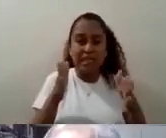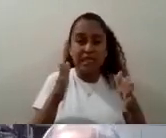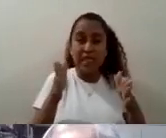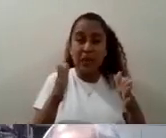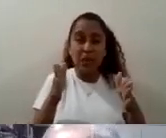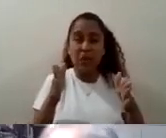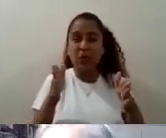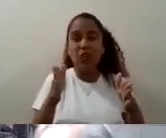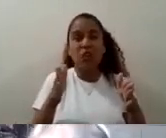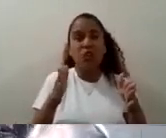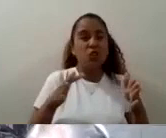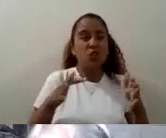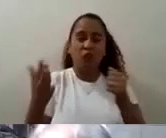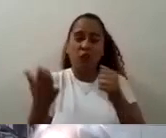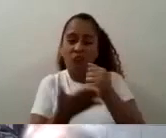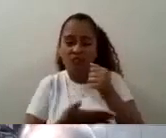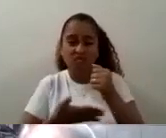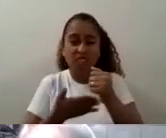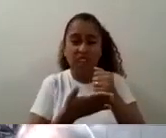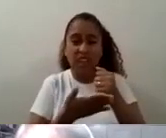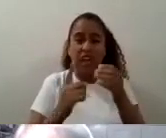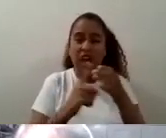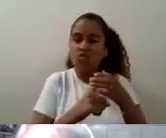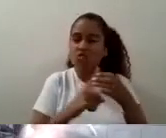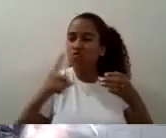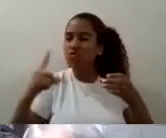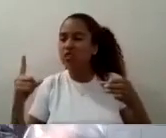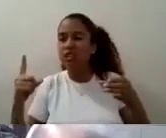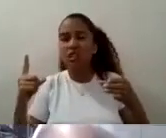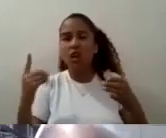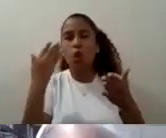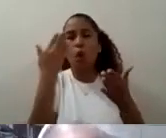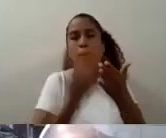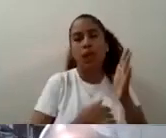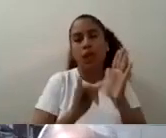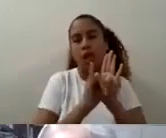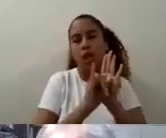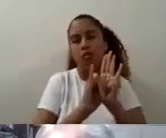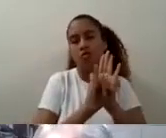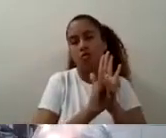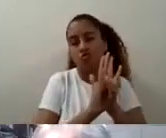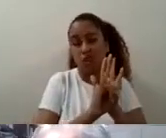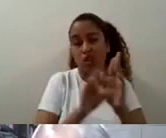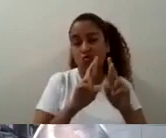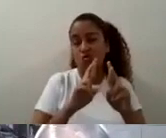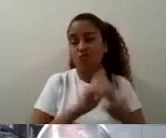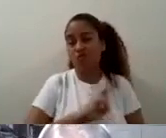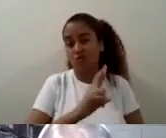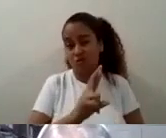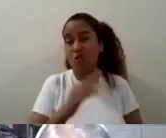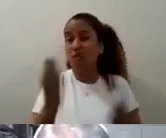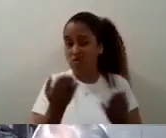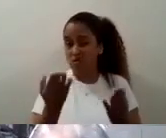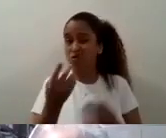fundamentalismo, de exclusivismo das identidades religiosas que nós estamos experimentando no